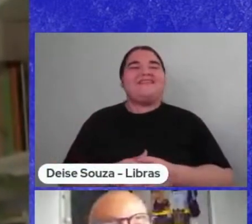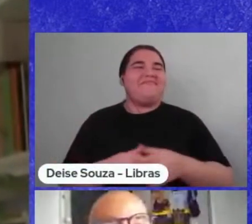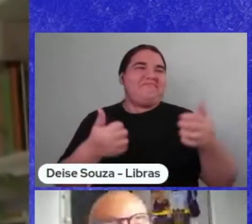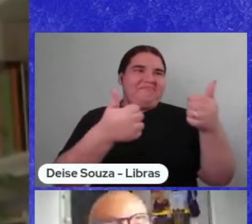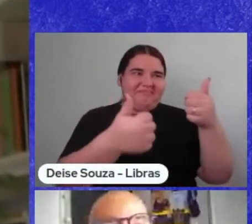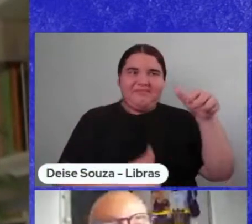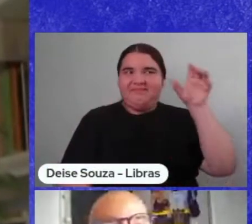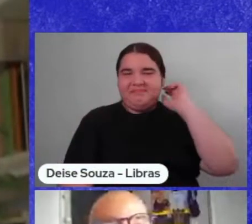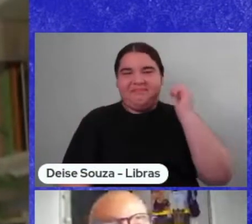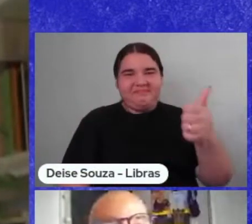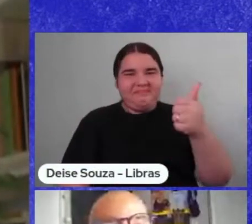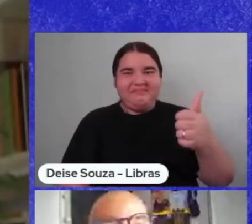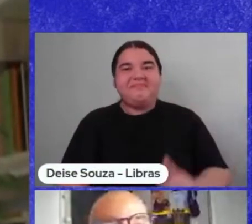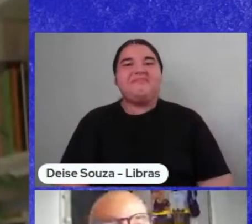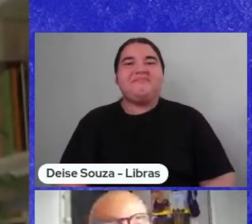certo.